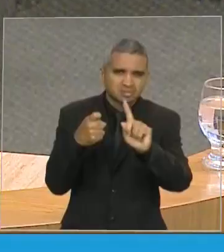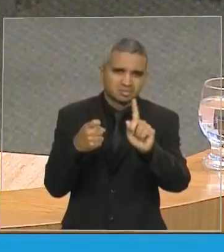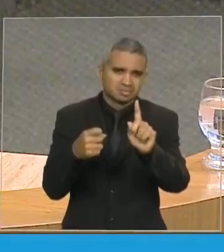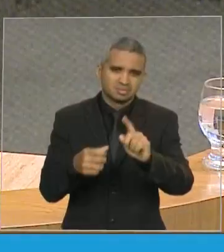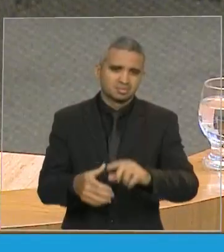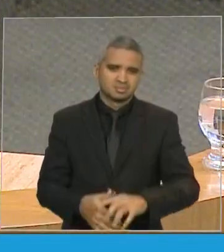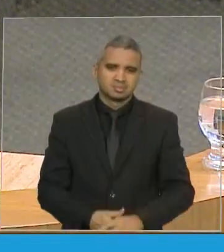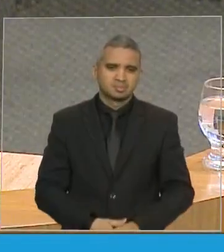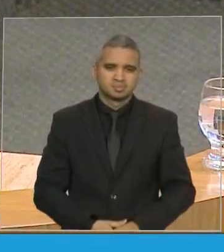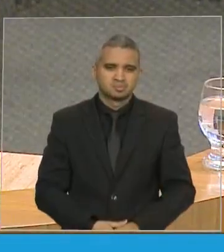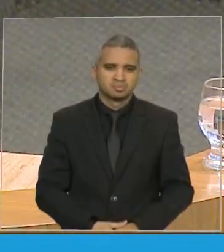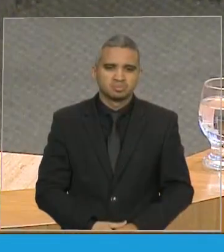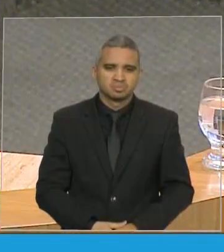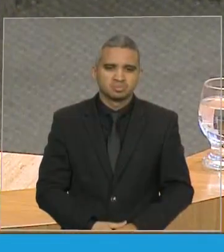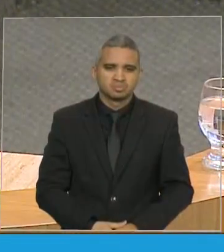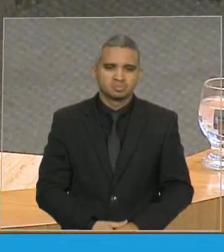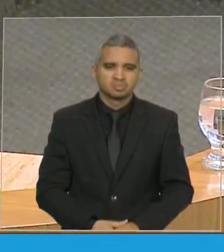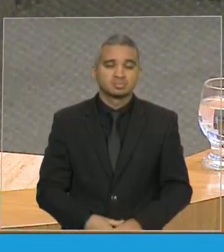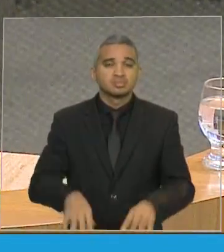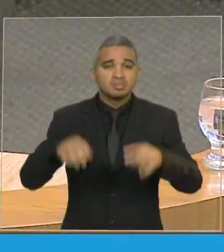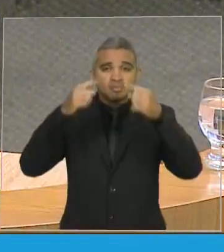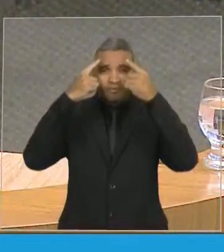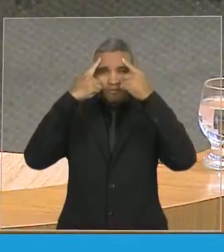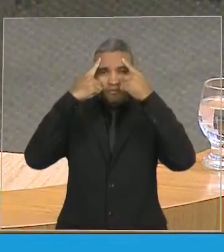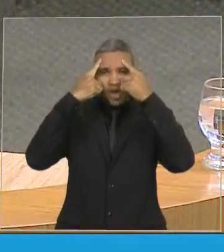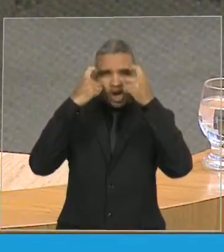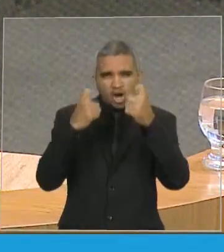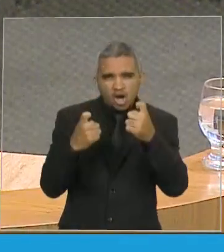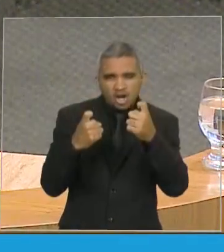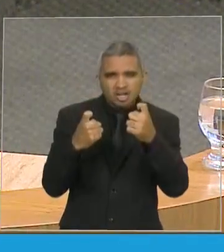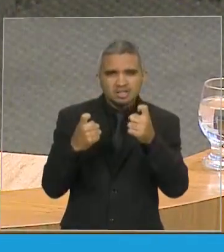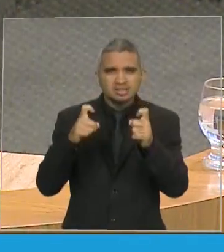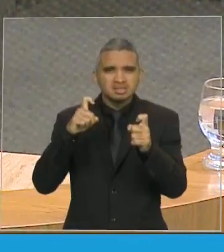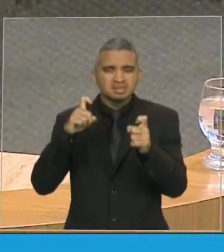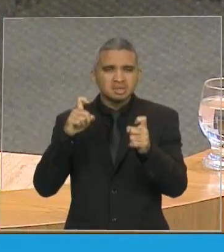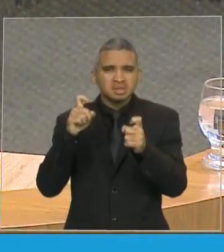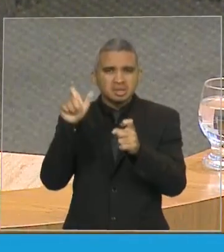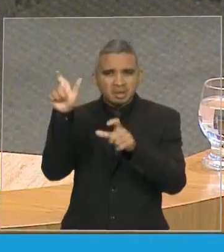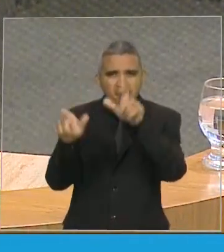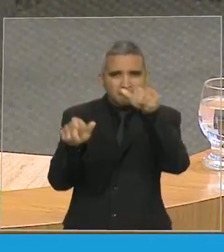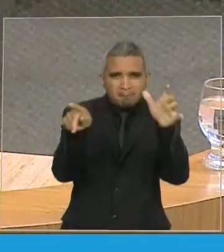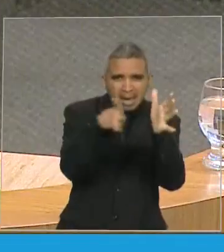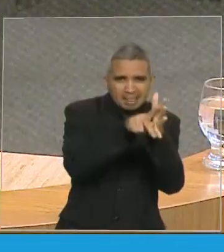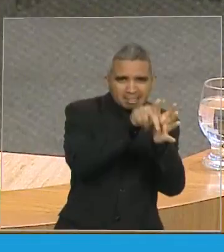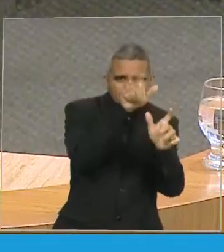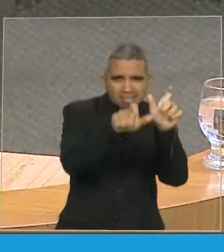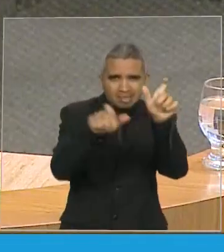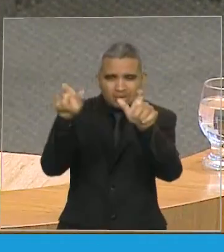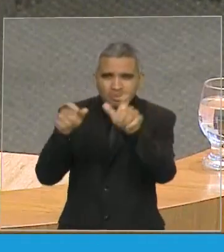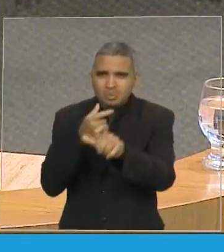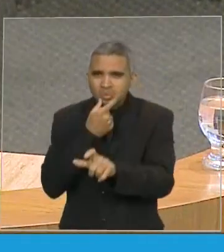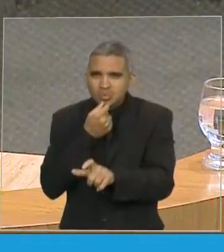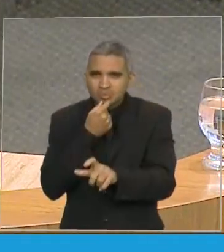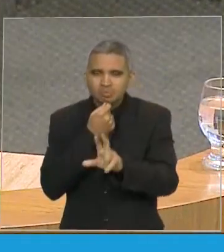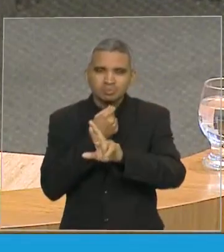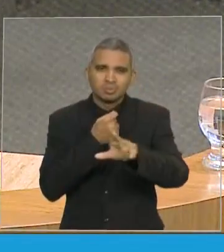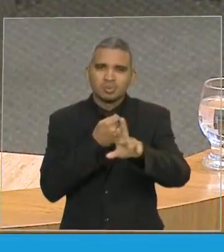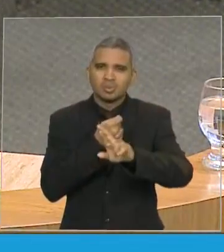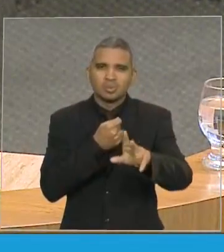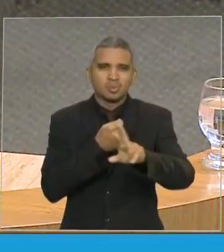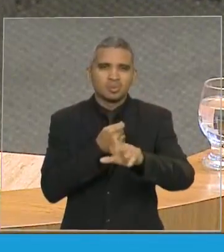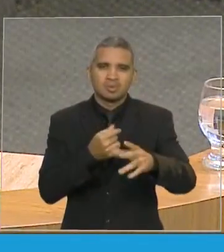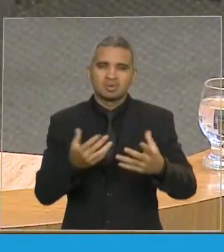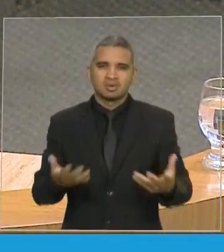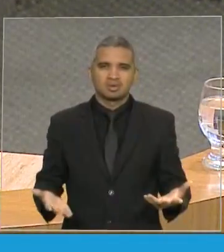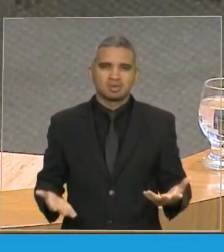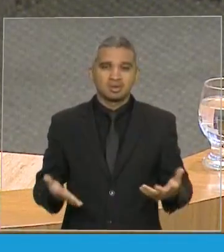Como resolução dos problemas. Que a violência não é digna do homem. A violência é